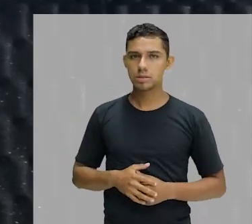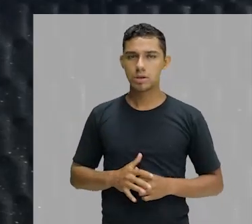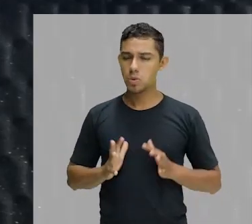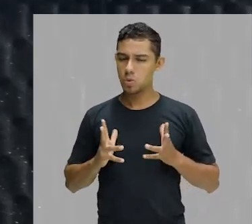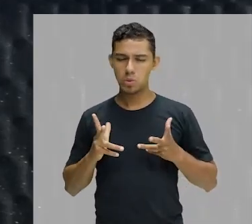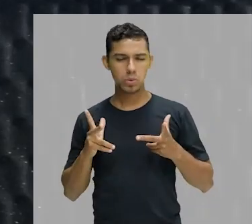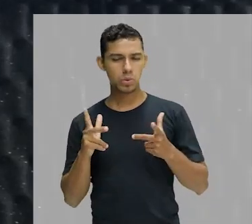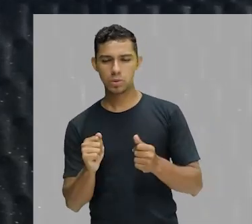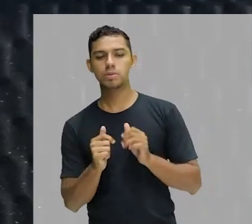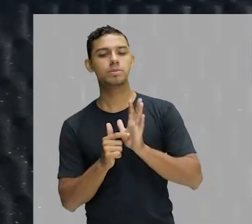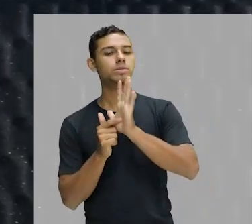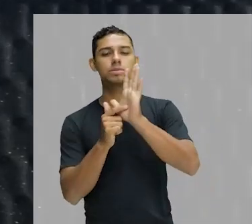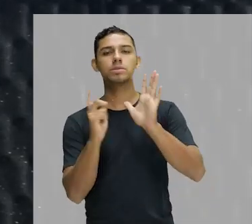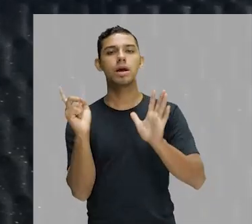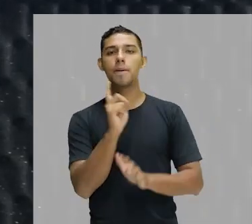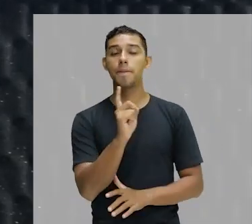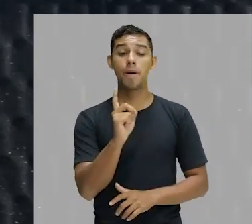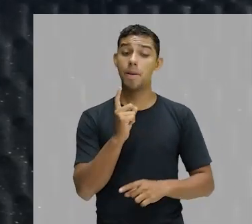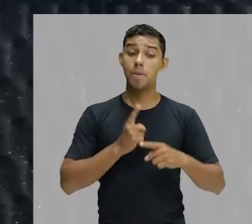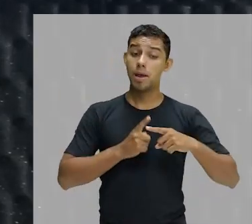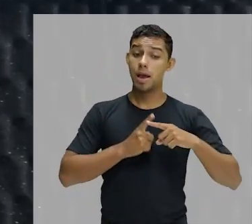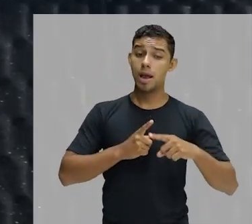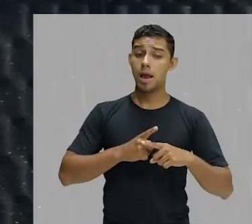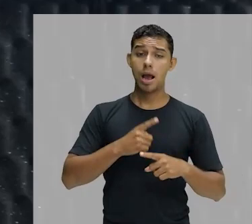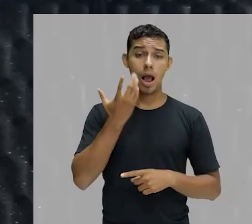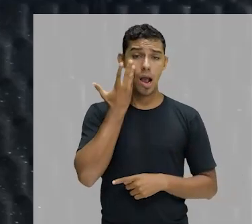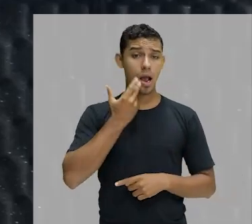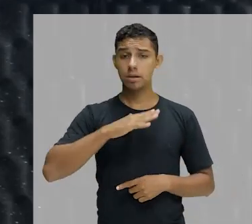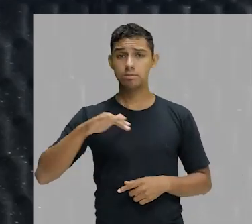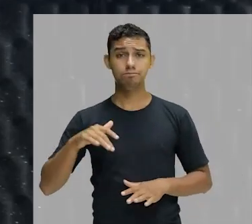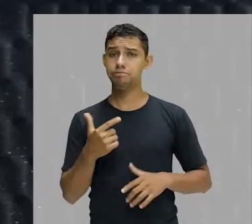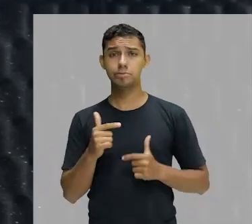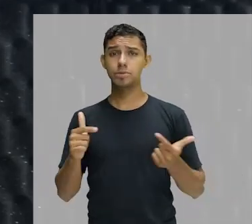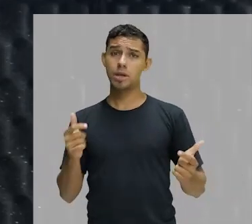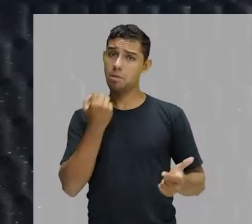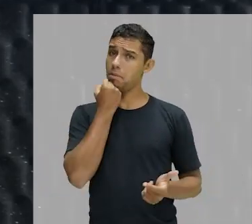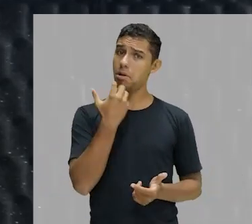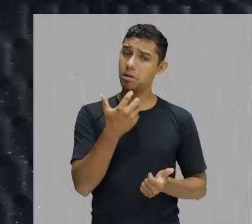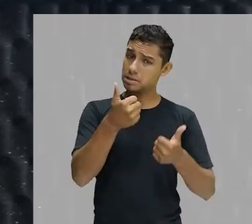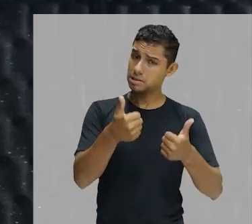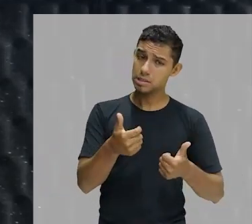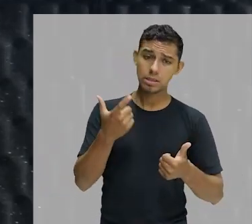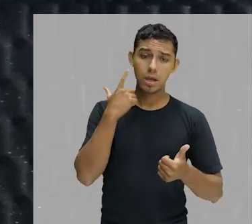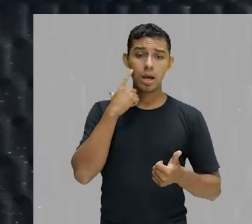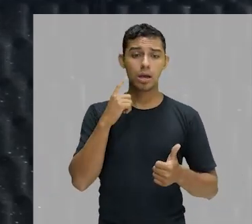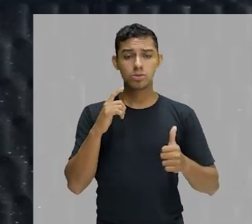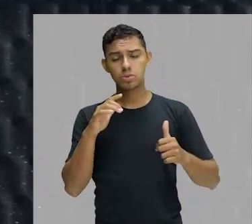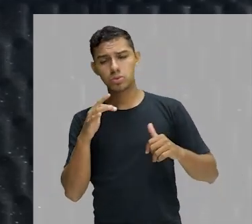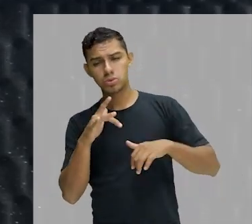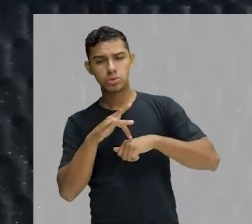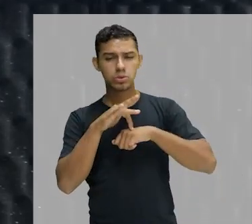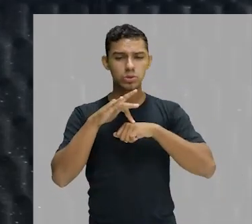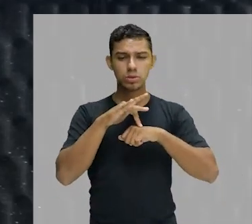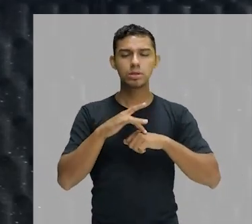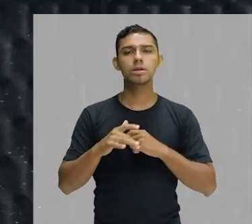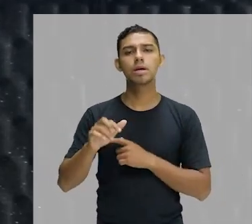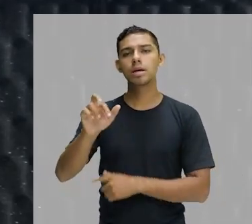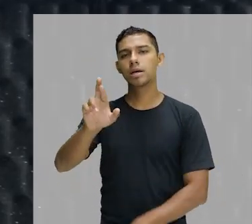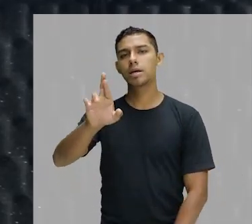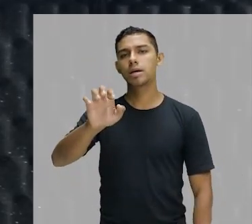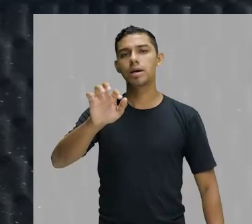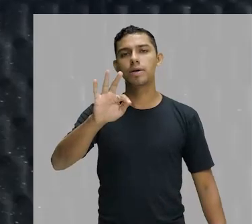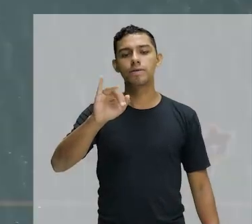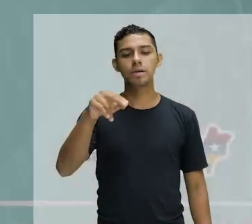excelente apresentação, até porque a criança ela não tem esse seu repertório coordenativo muito bem apurado, ainda bem refinado, digamos